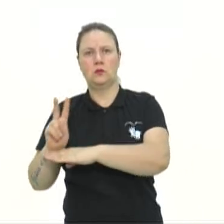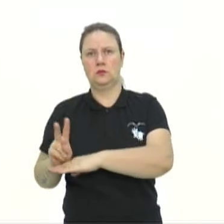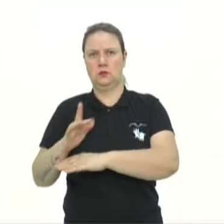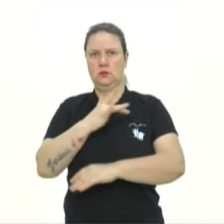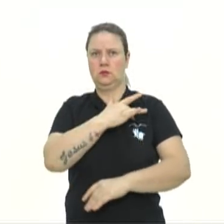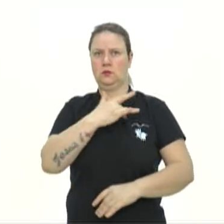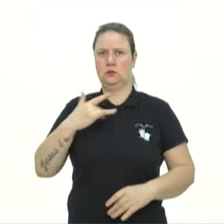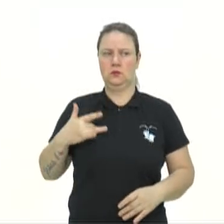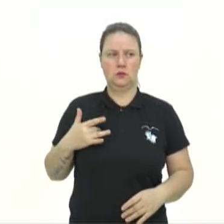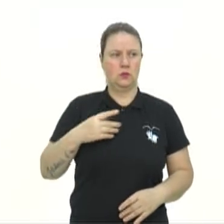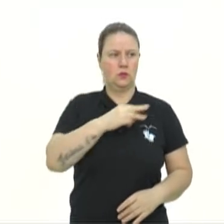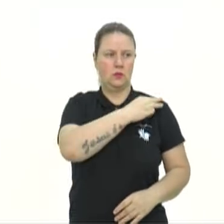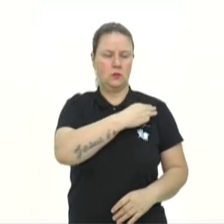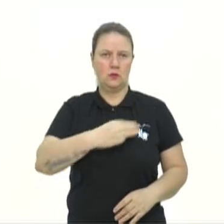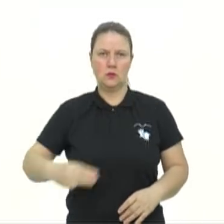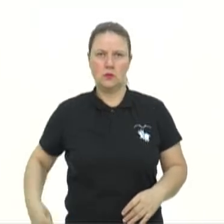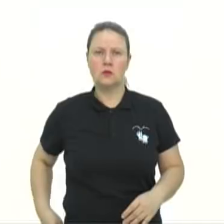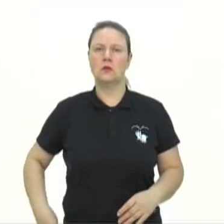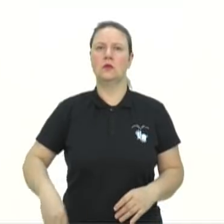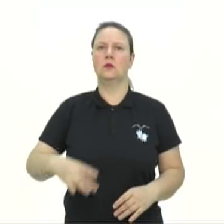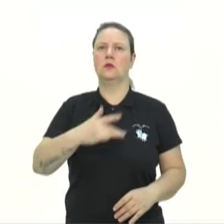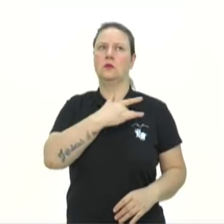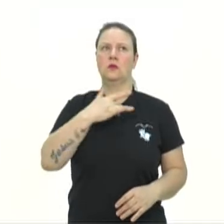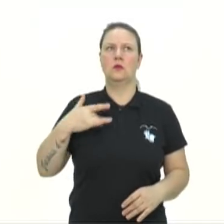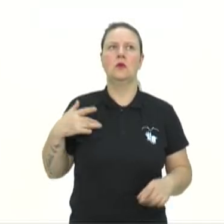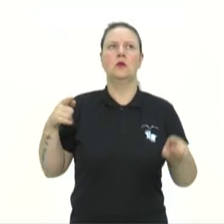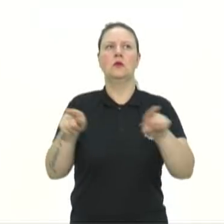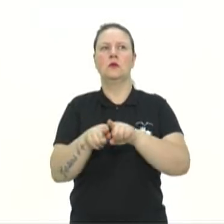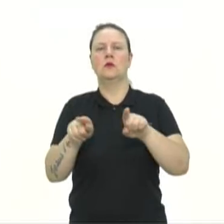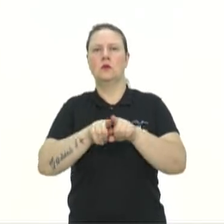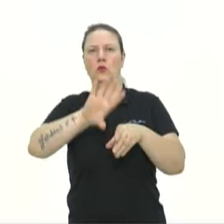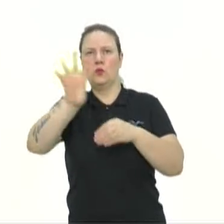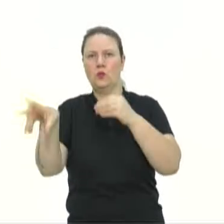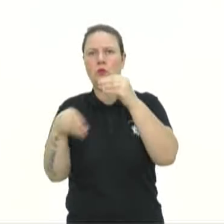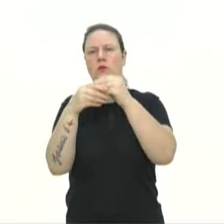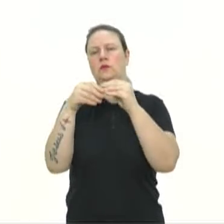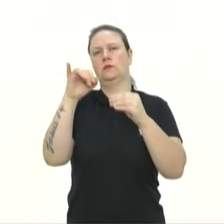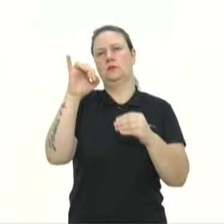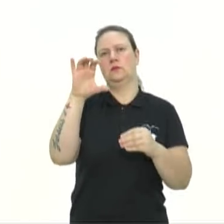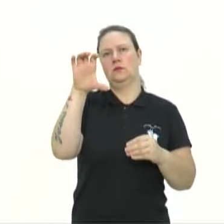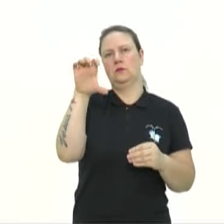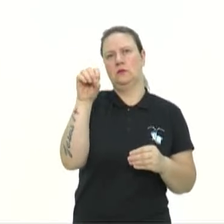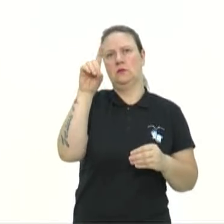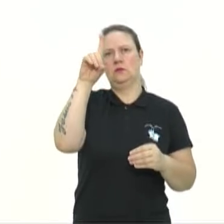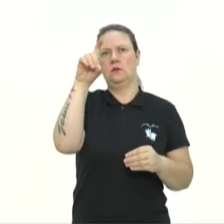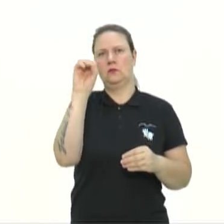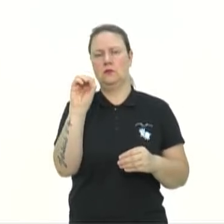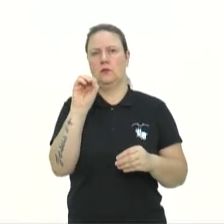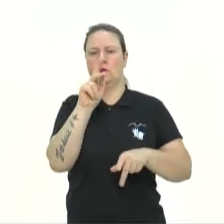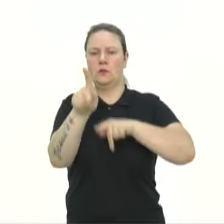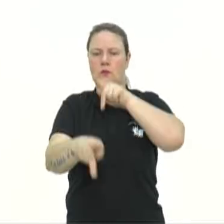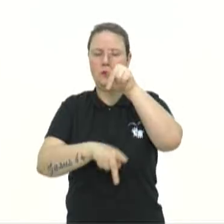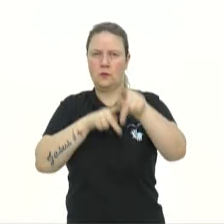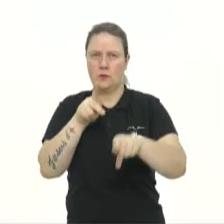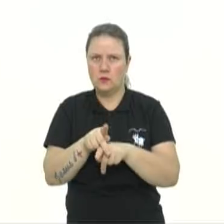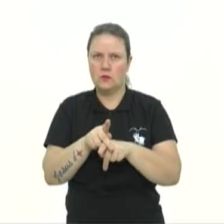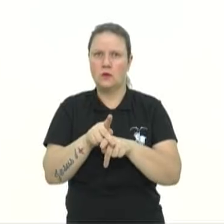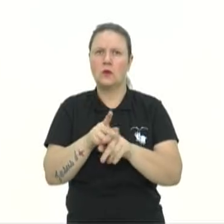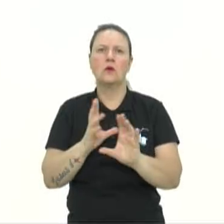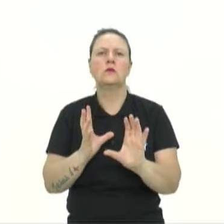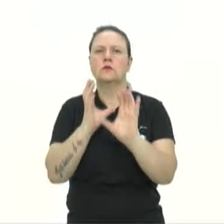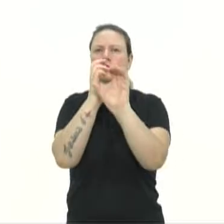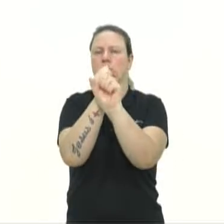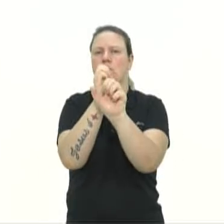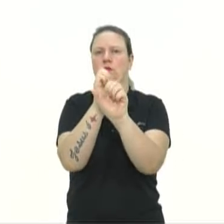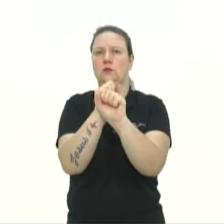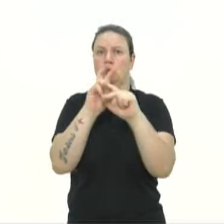pelo Ministério da Saúde para suplementar iodo à população. A quantidade de iodo que os seres humanos